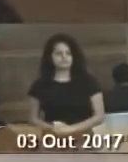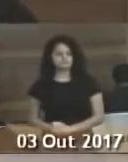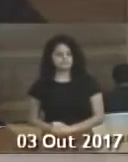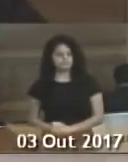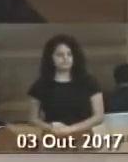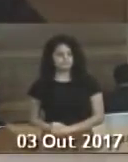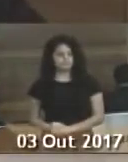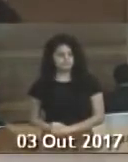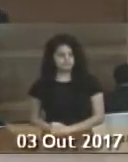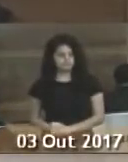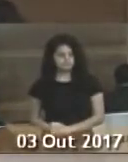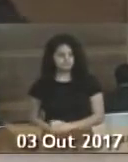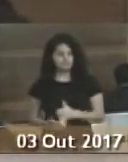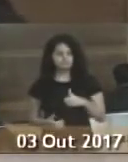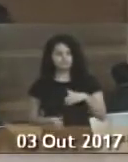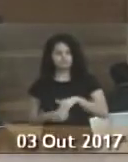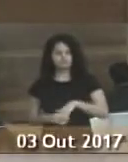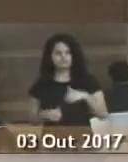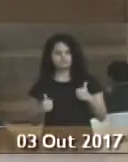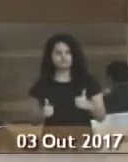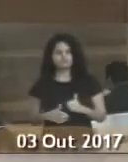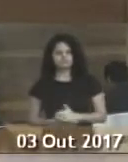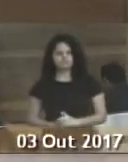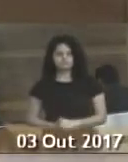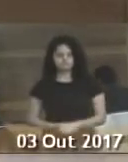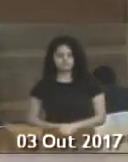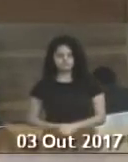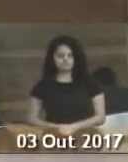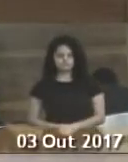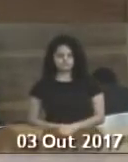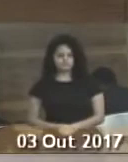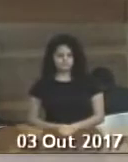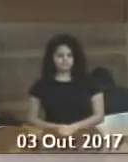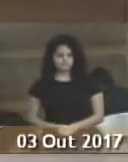1099/2017, também tendo sido aprovado por unanimidade de votos. Em seguida,